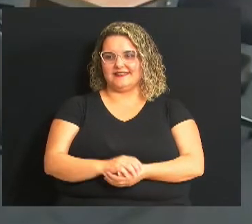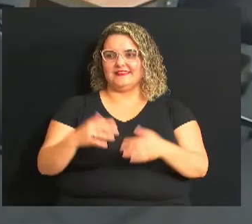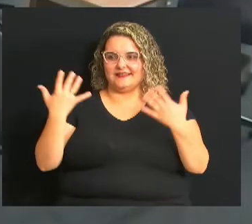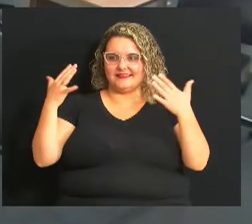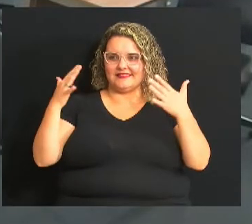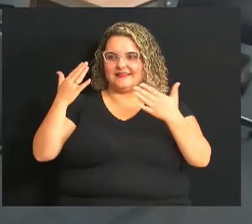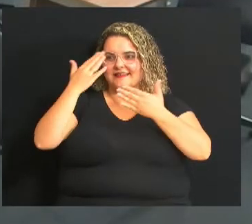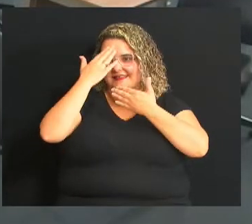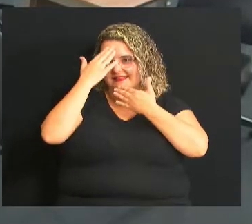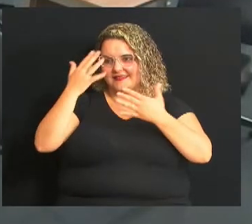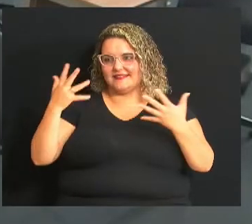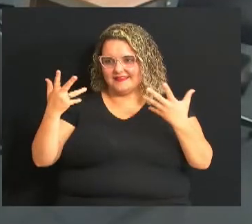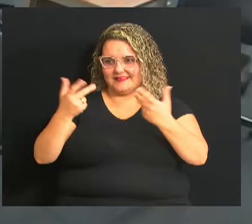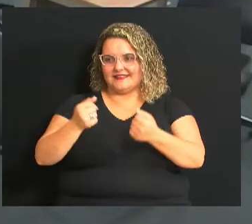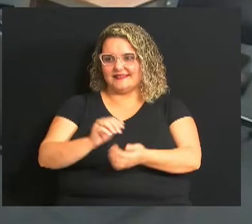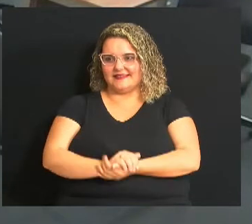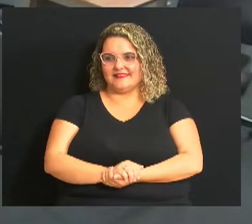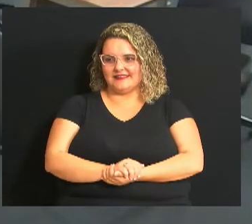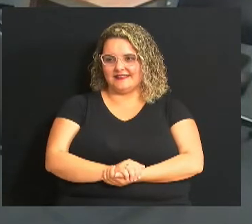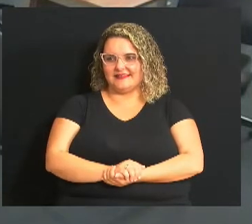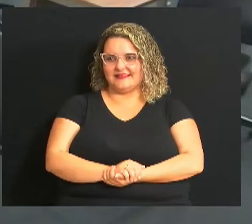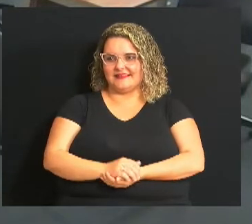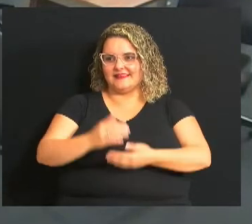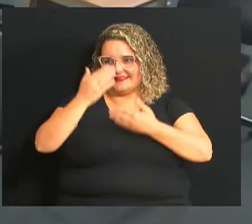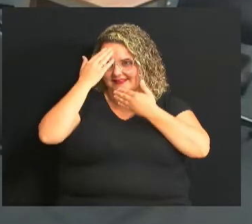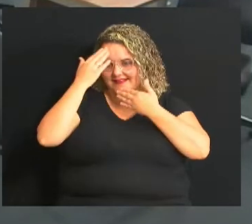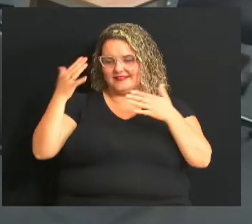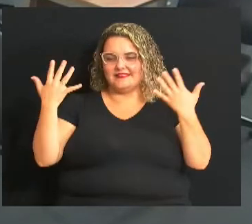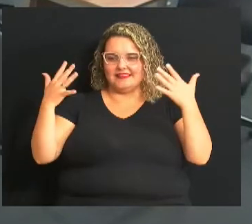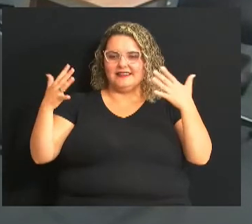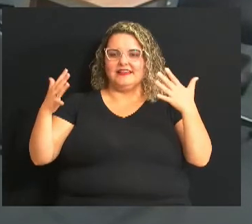Obrigado a todos. Obrigado a você.